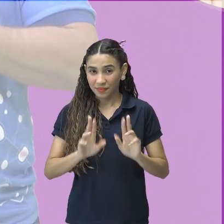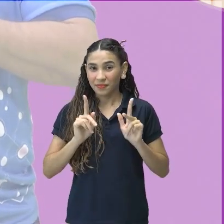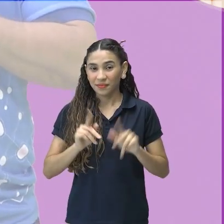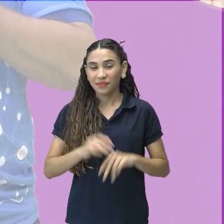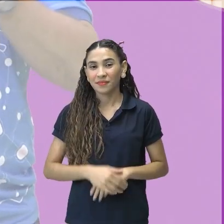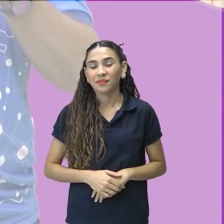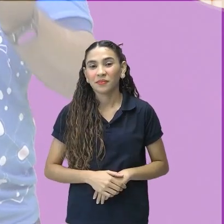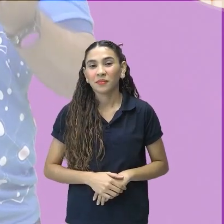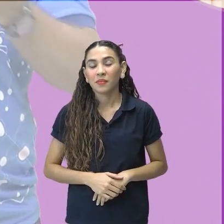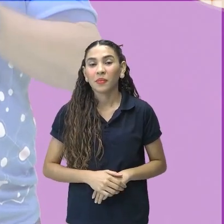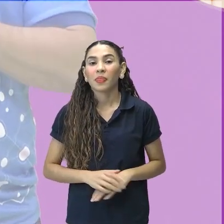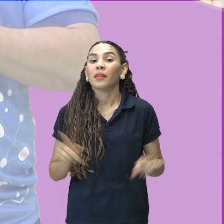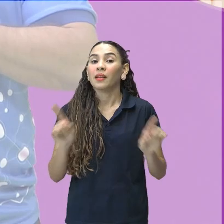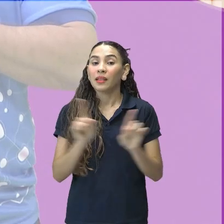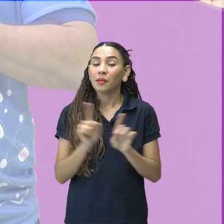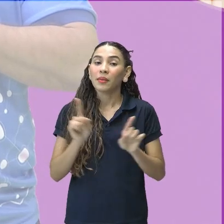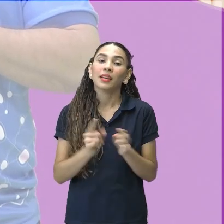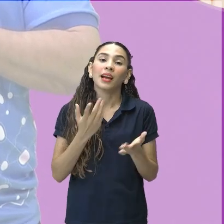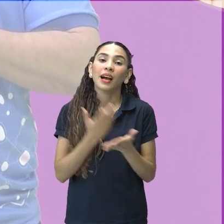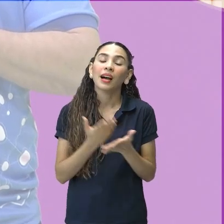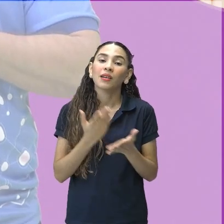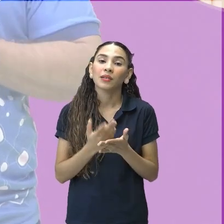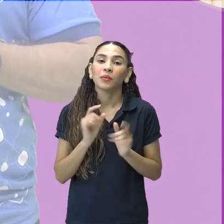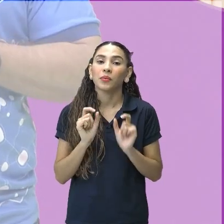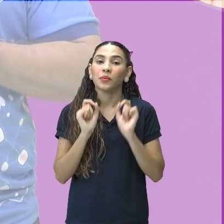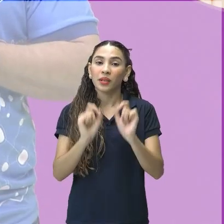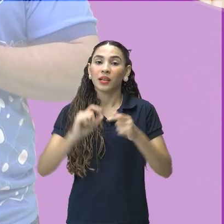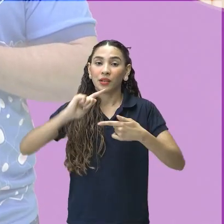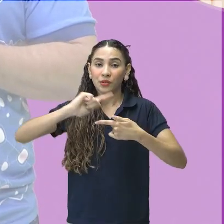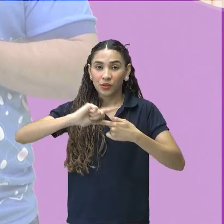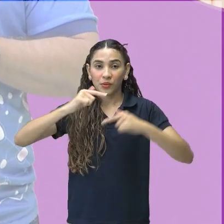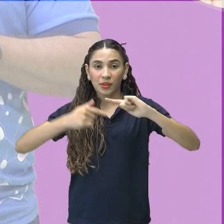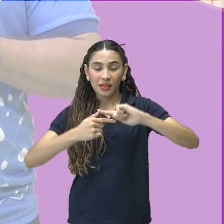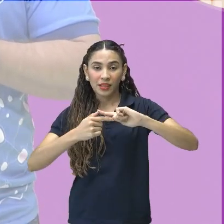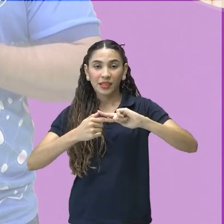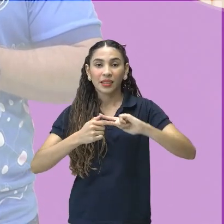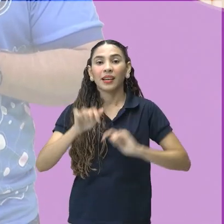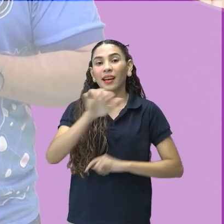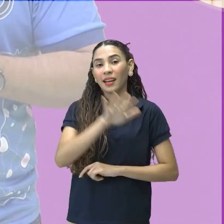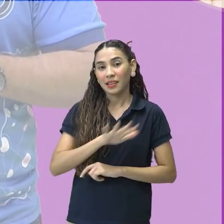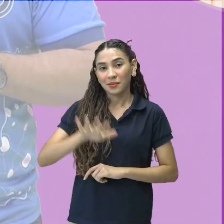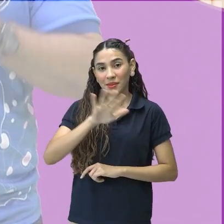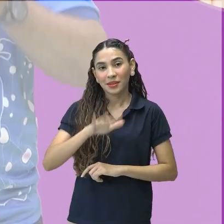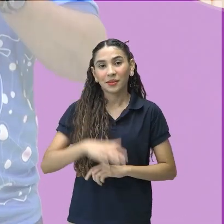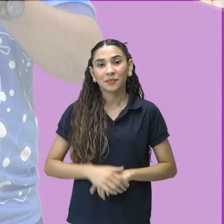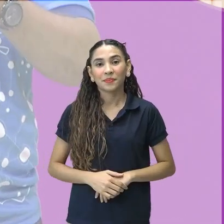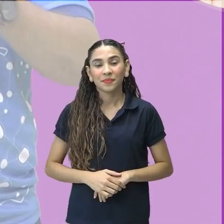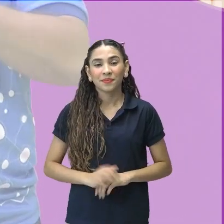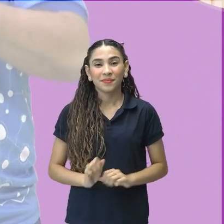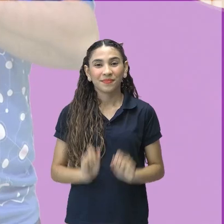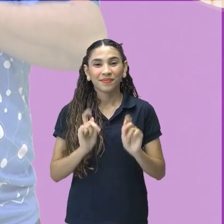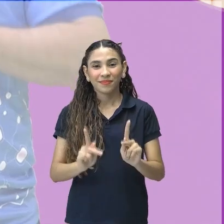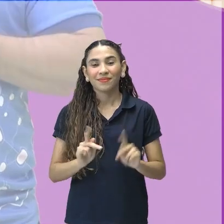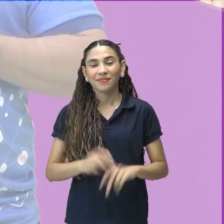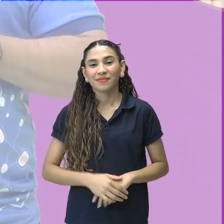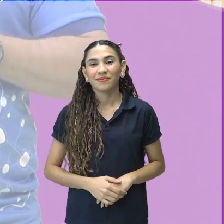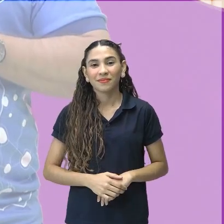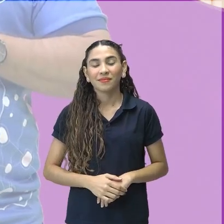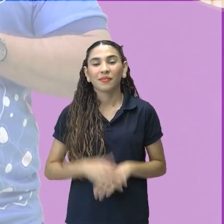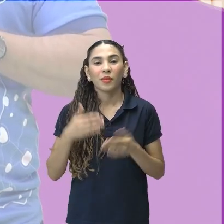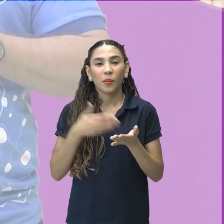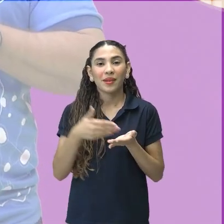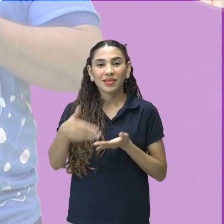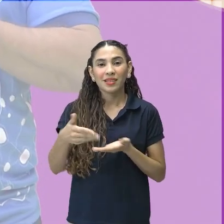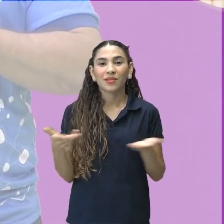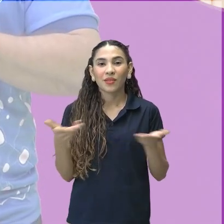diferença? E, claro, nessa aula nós estudaremos a nossa geometria espacial. Ok? Começando